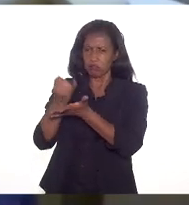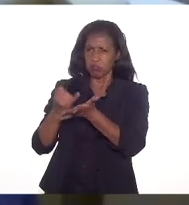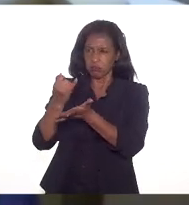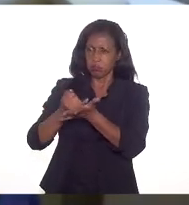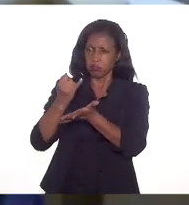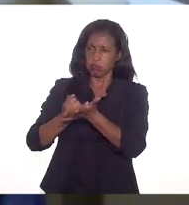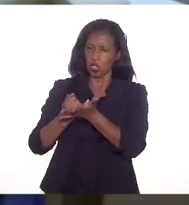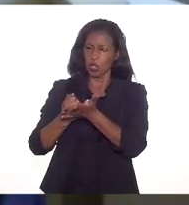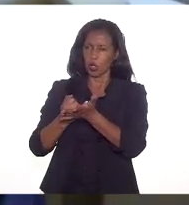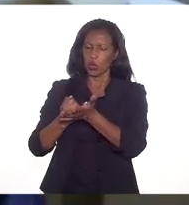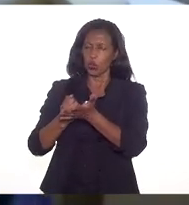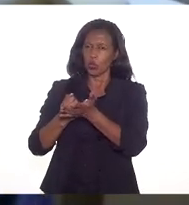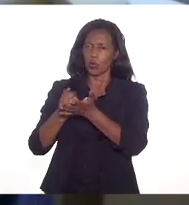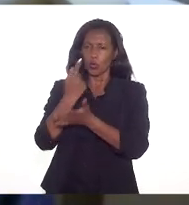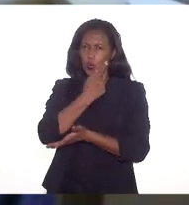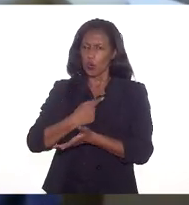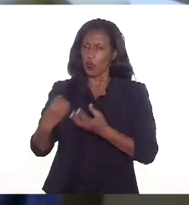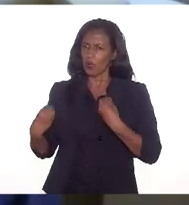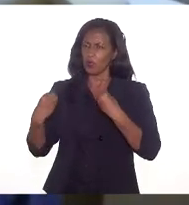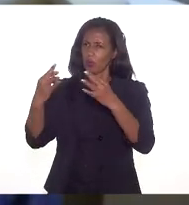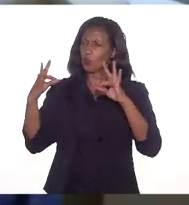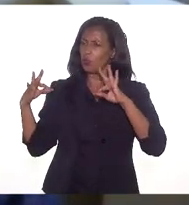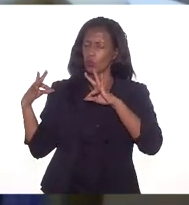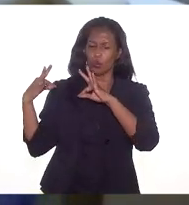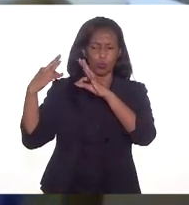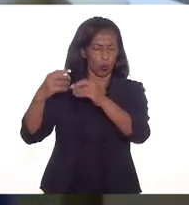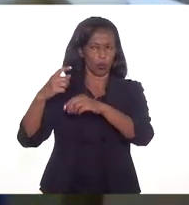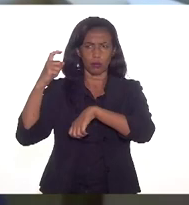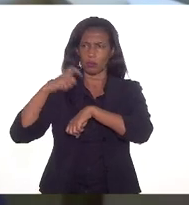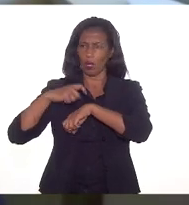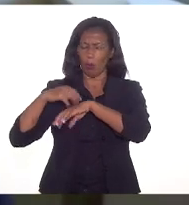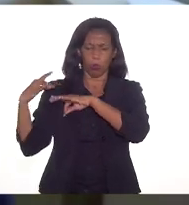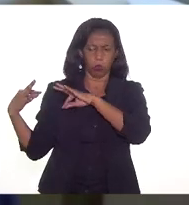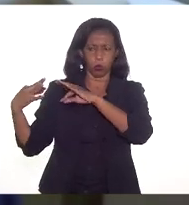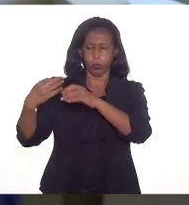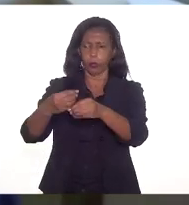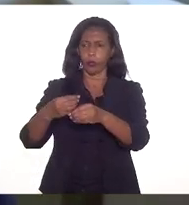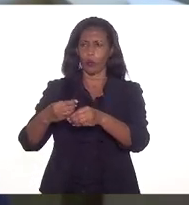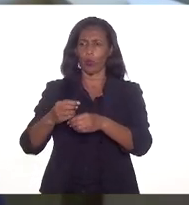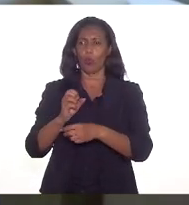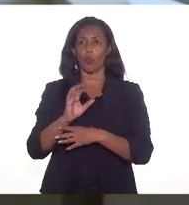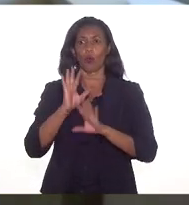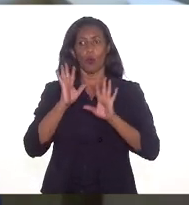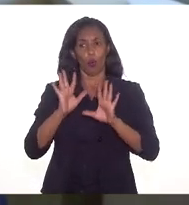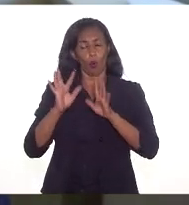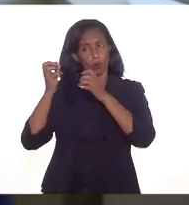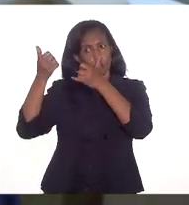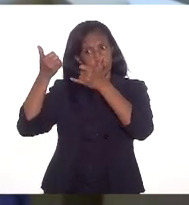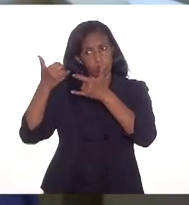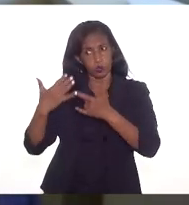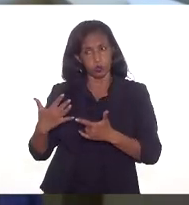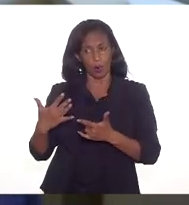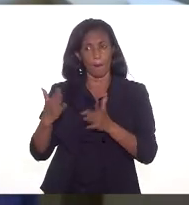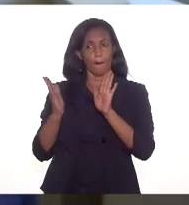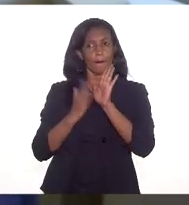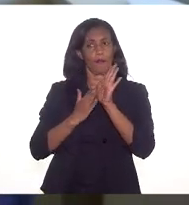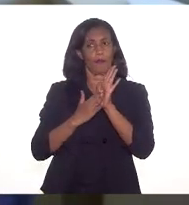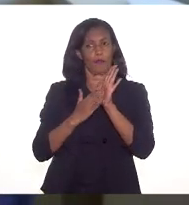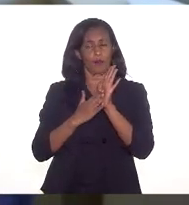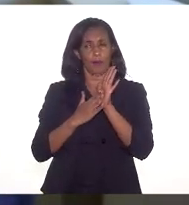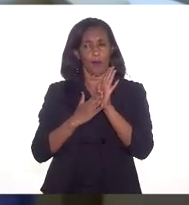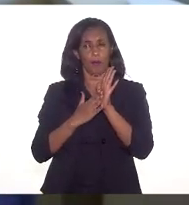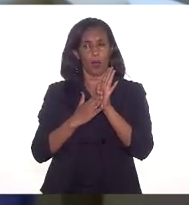os tempos, não é agora nesse governo, em todos os tempos, com as respectivas propostas